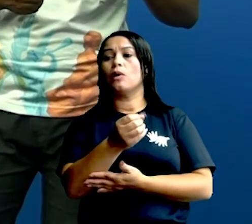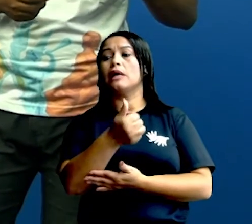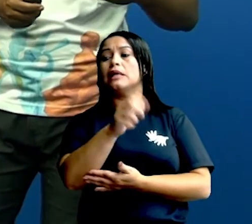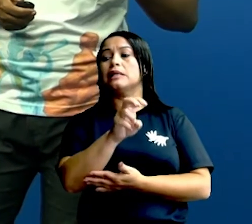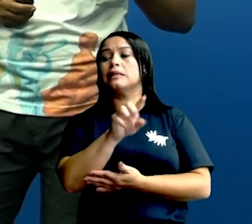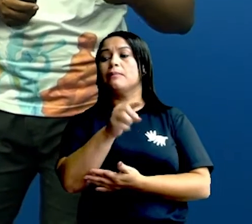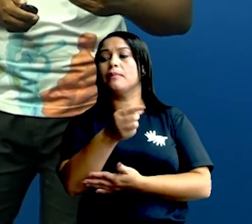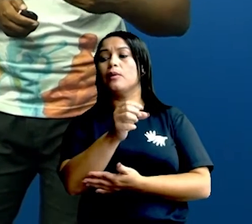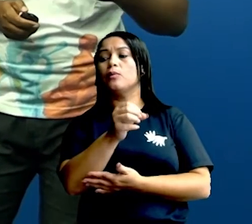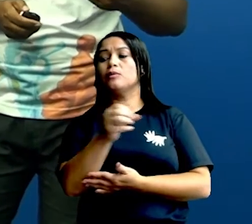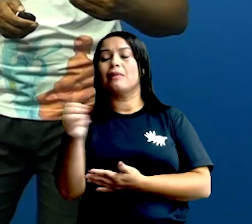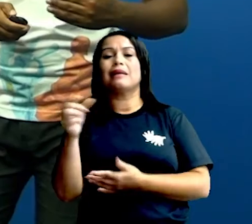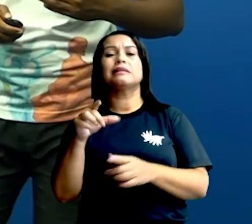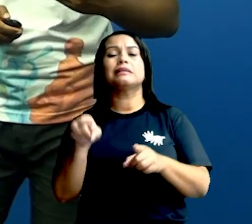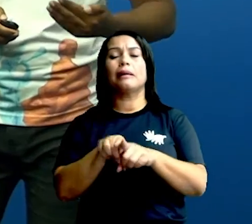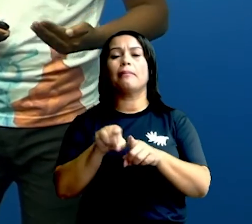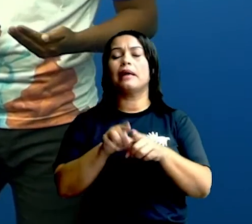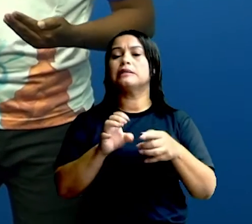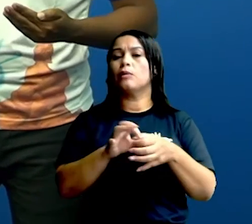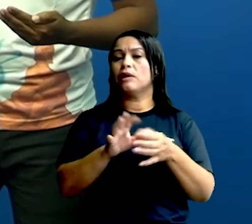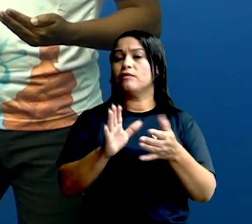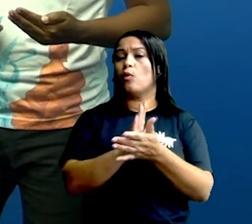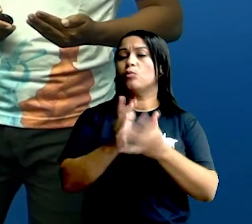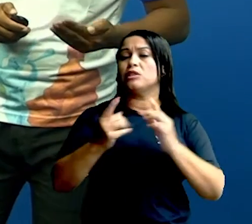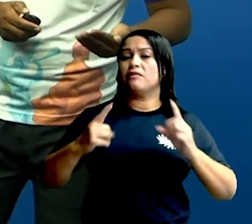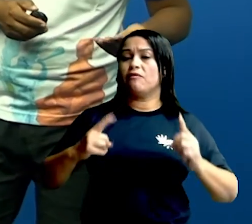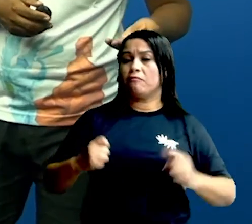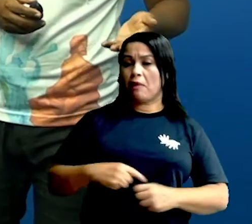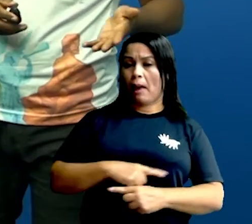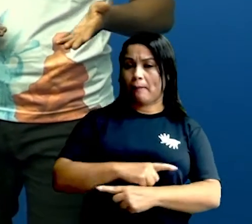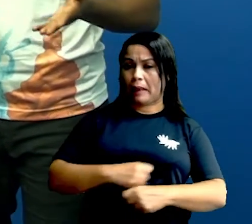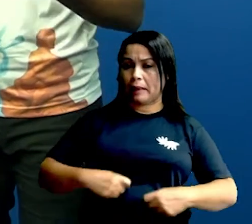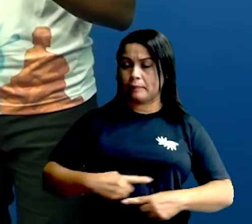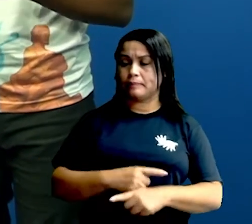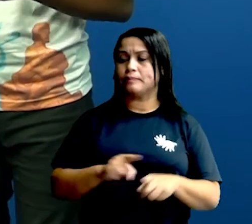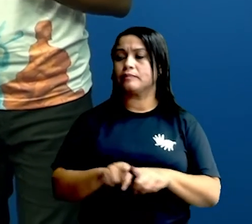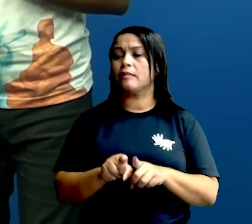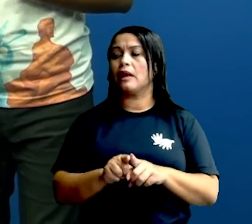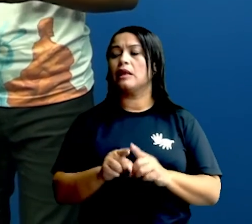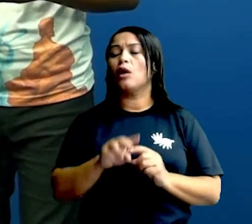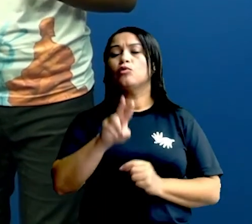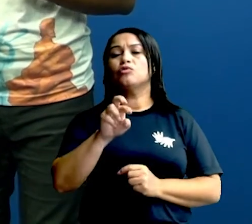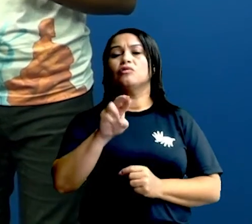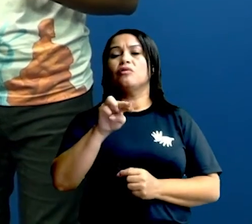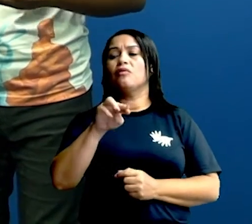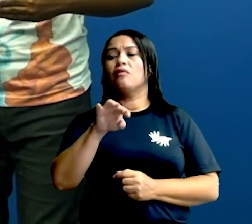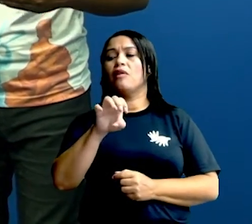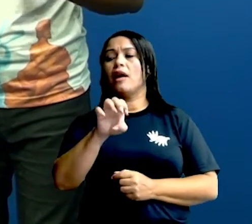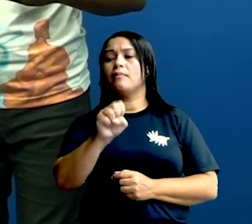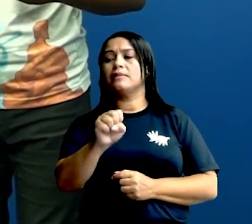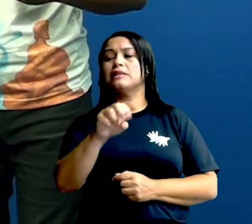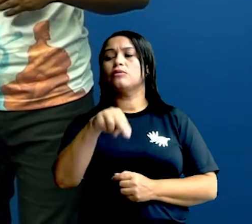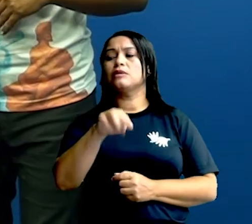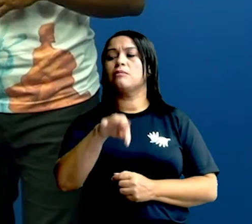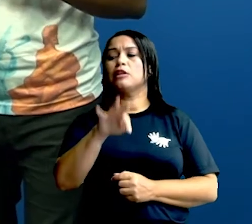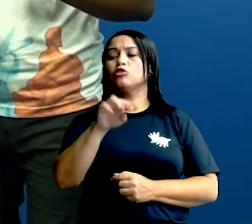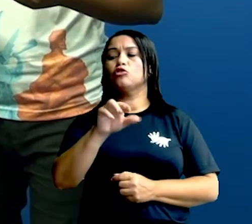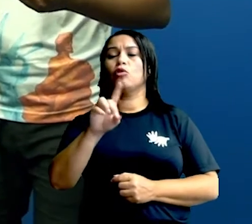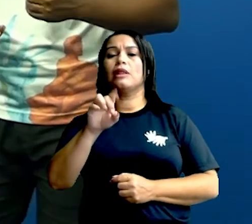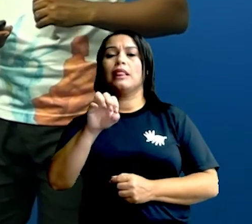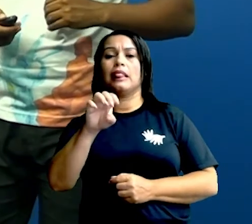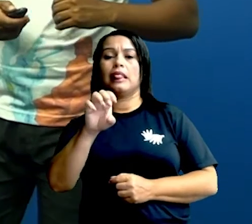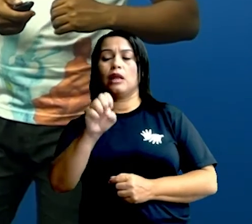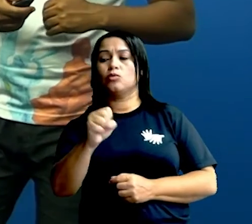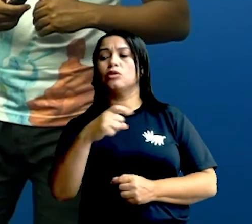para a saúde pública em relação às verminoses que provocam. Outros vermes também, os nematóides, os vermes cilíndricos, como